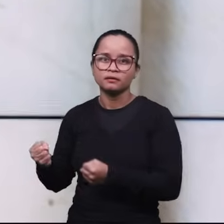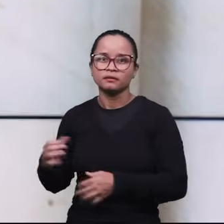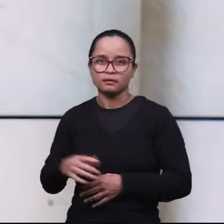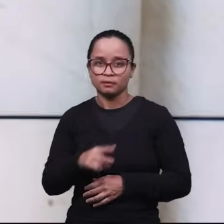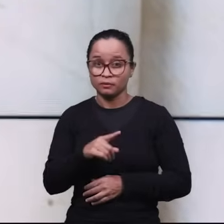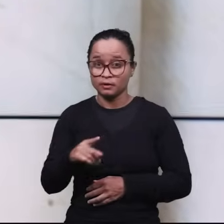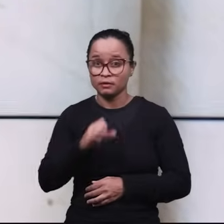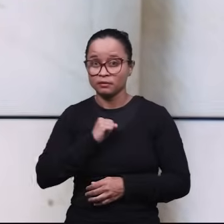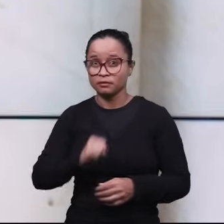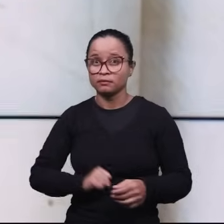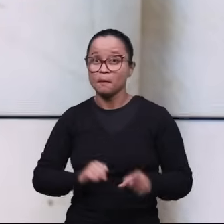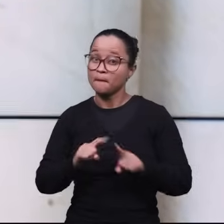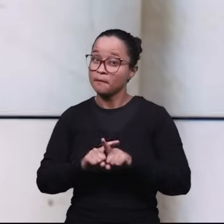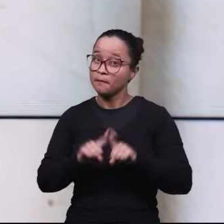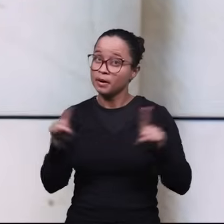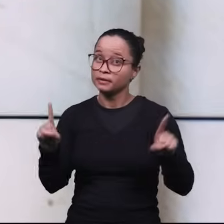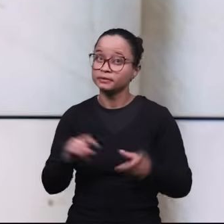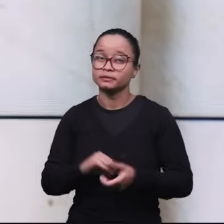sacerdotes. Mas